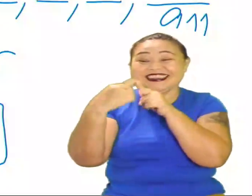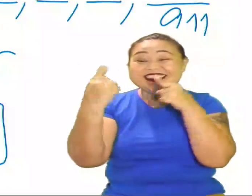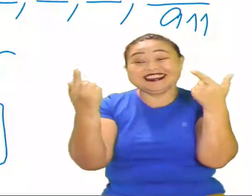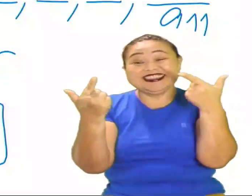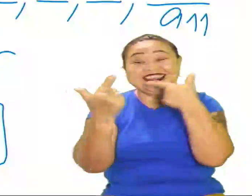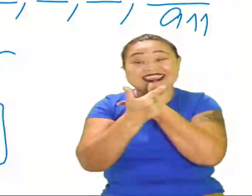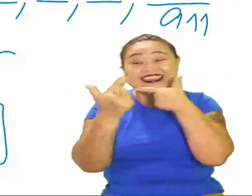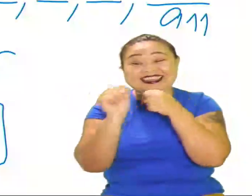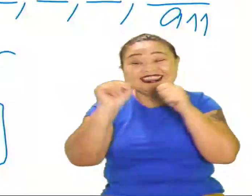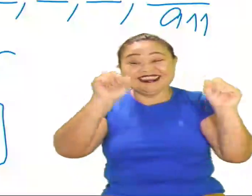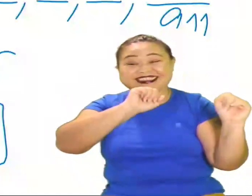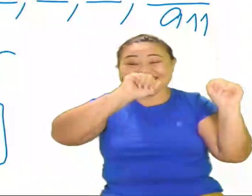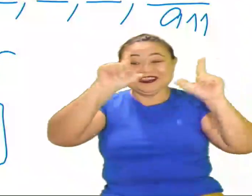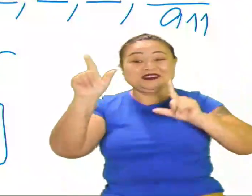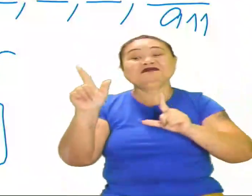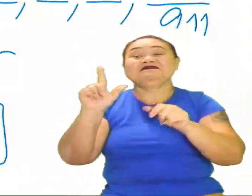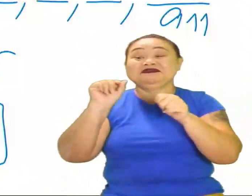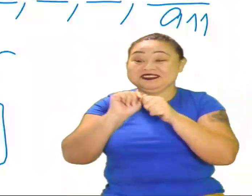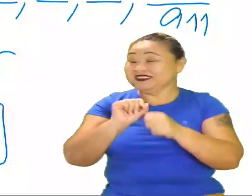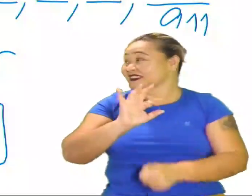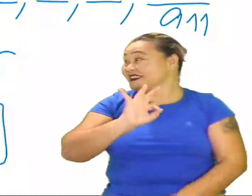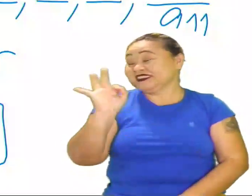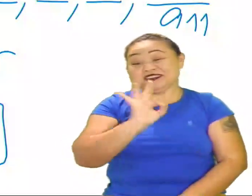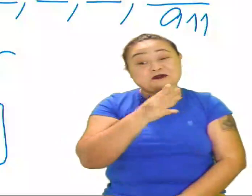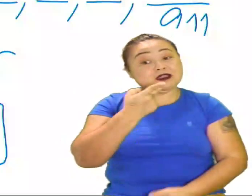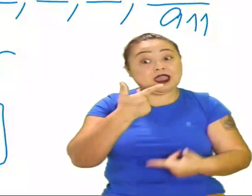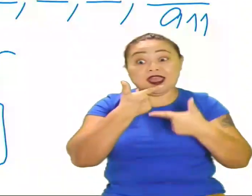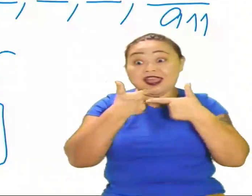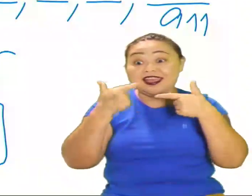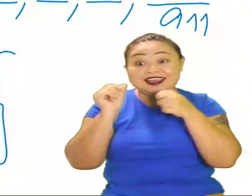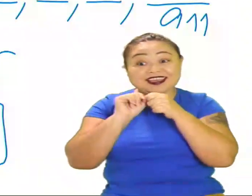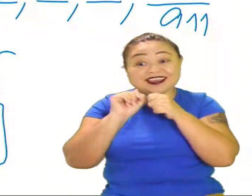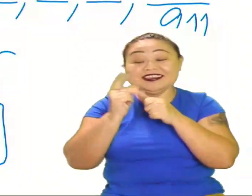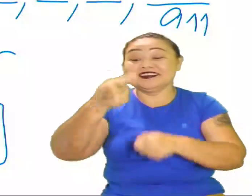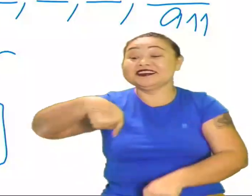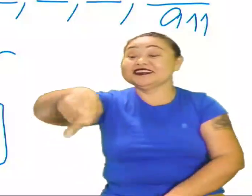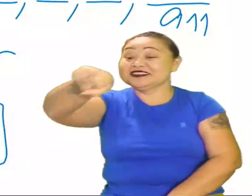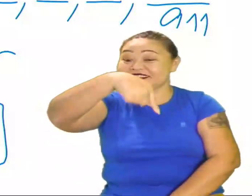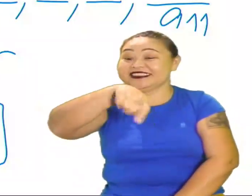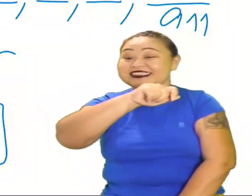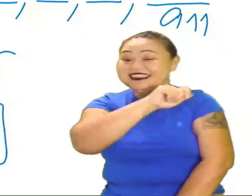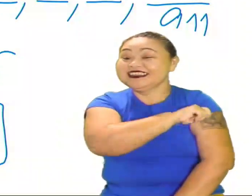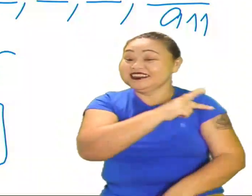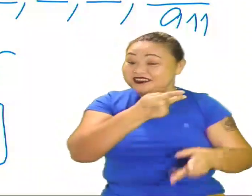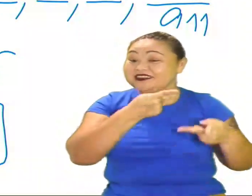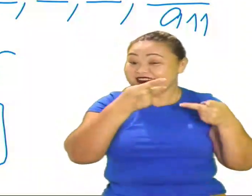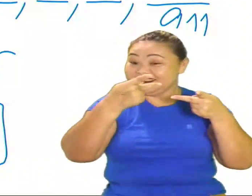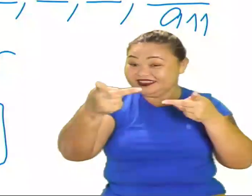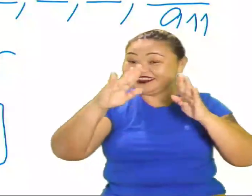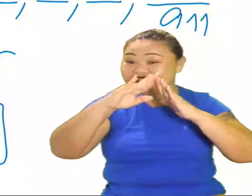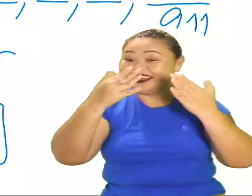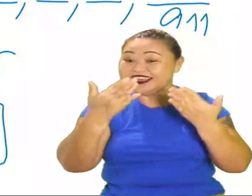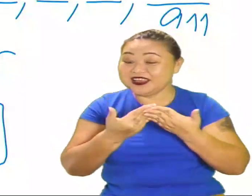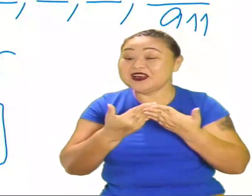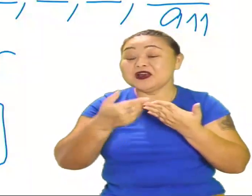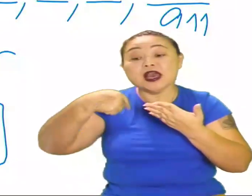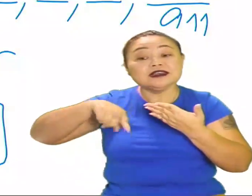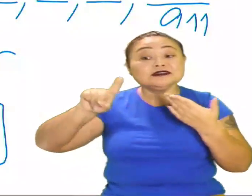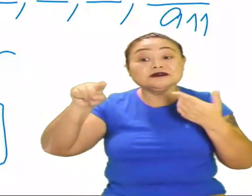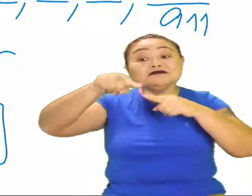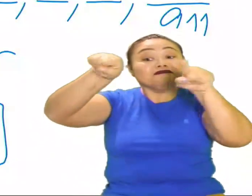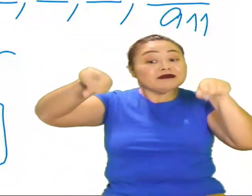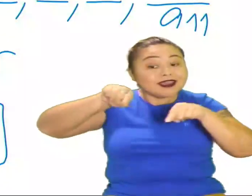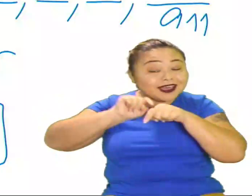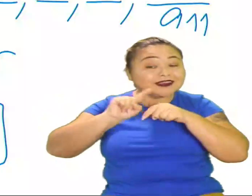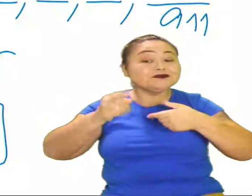aqui enquanto está no slide. Não, ninguém ri aqui não. Não, imagina, né? Aí eu falei para eles, né, na visita que eu tive às escolas, que a gente se diverte